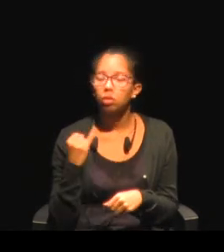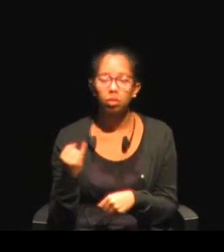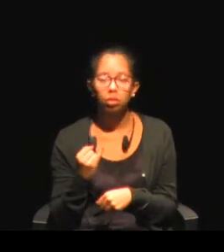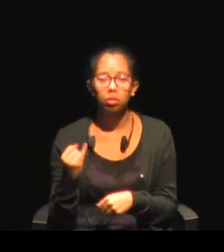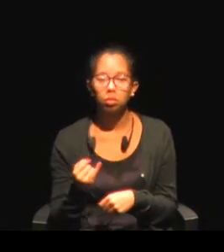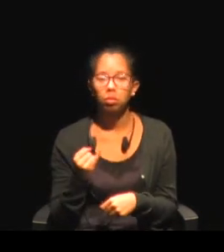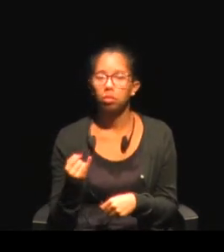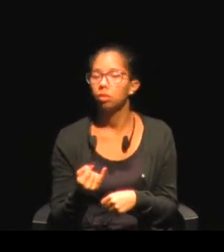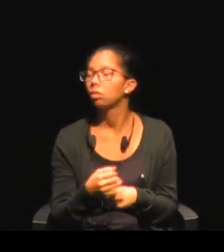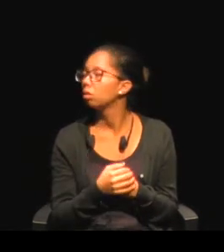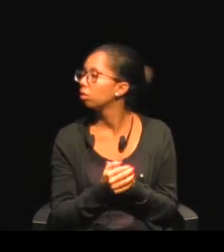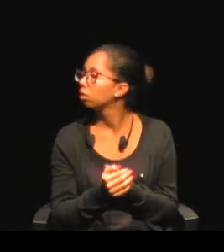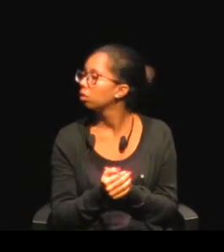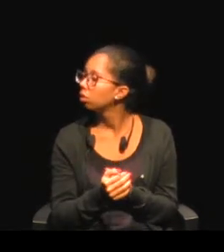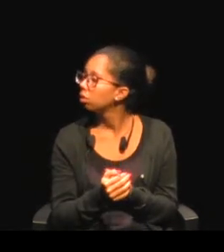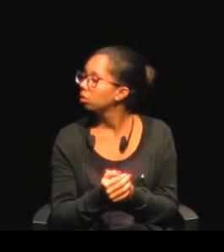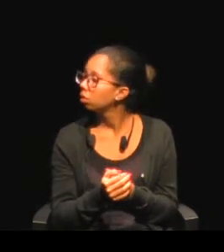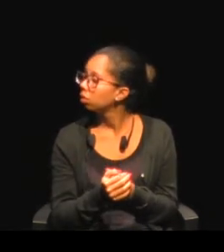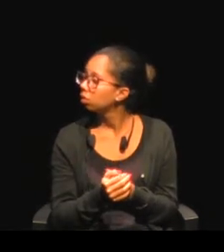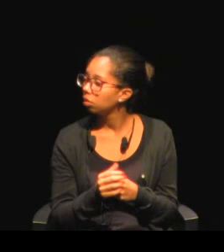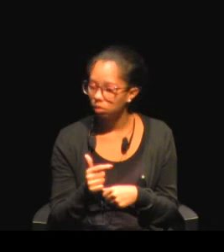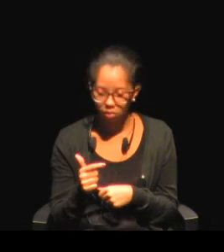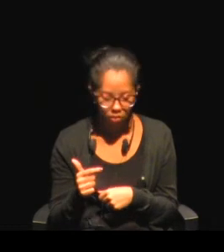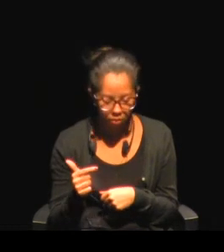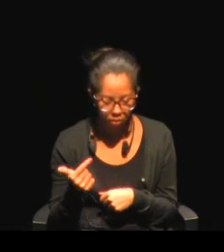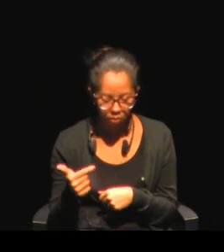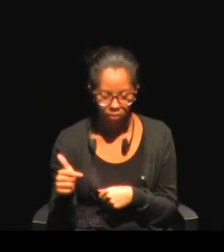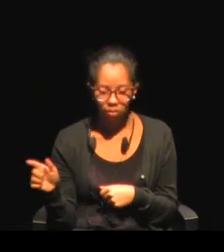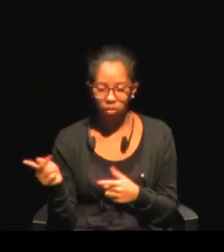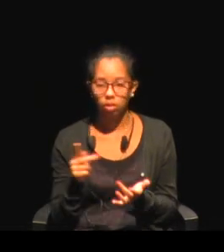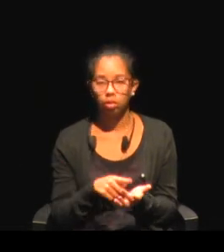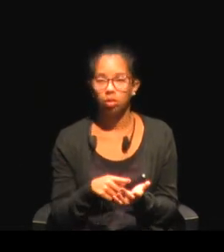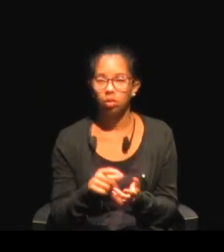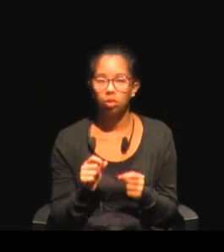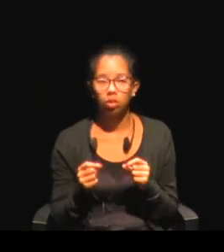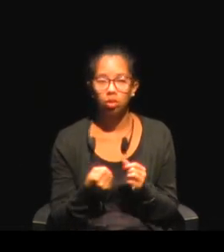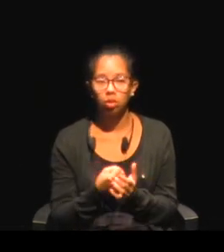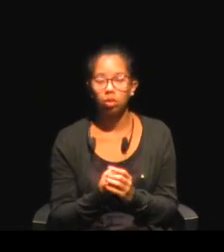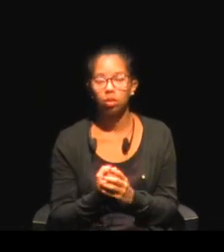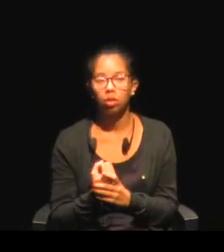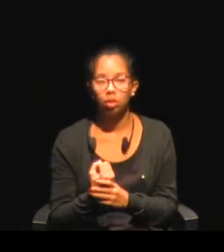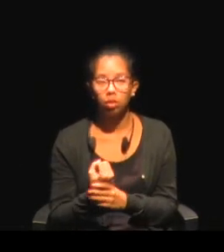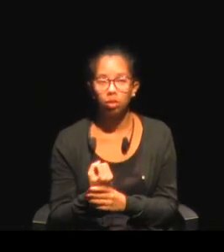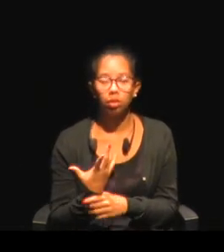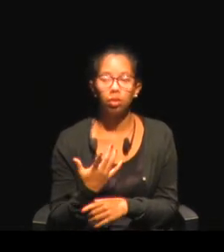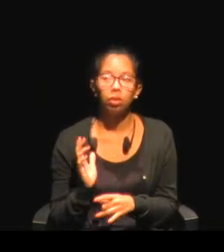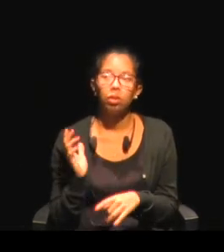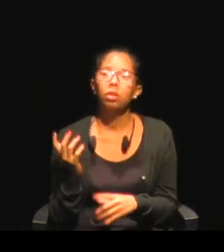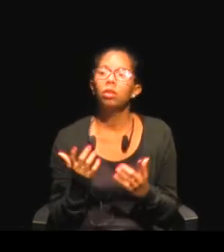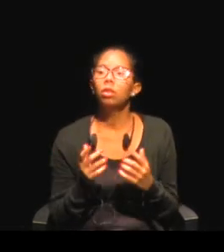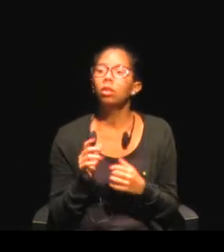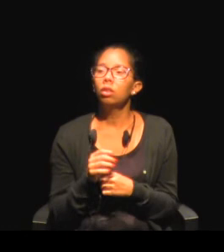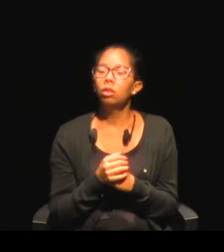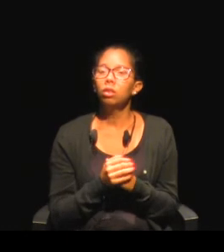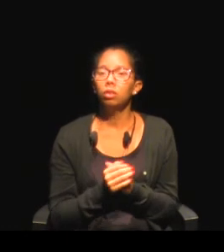um sistema de água de saneamento aqui incrível, de túneis construídos com aquelas pedras e que conduzia água, sempre esse